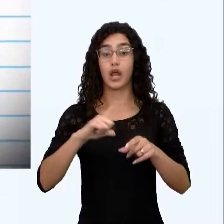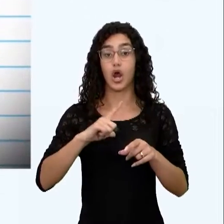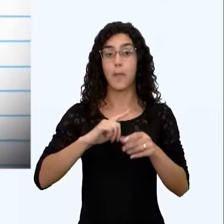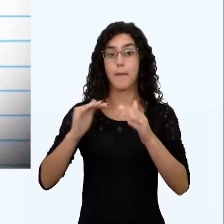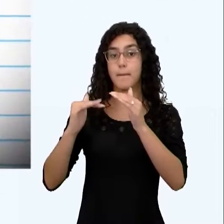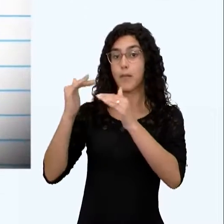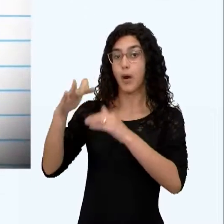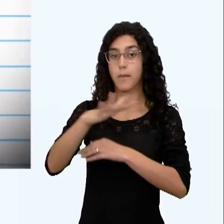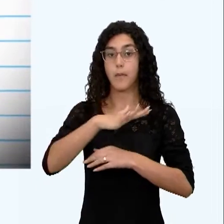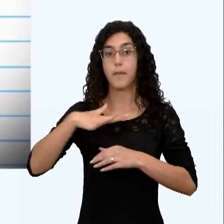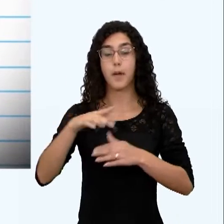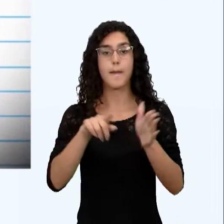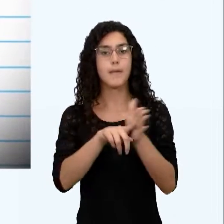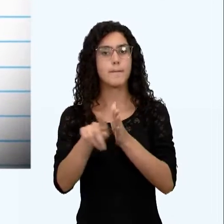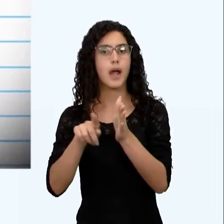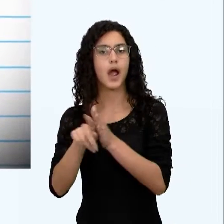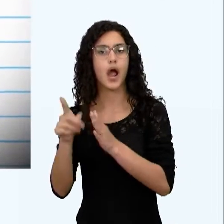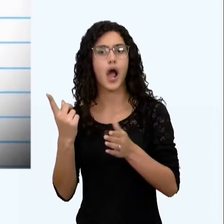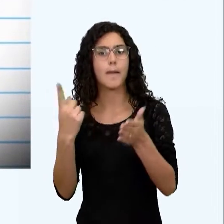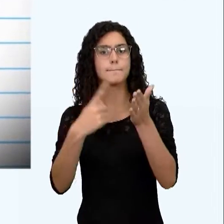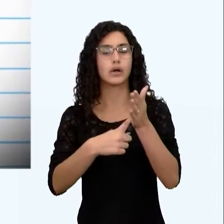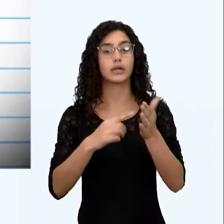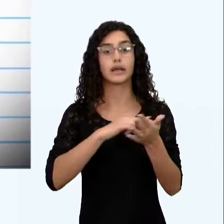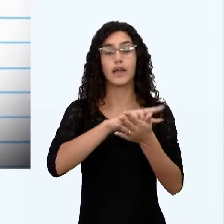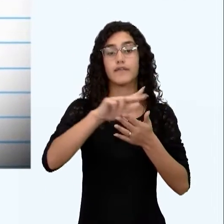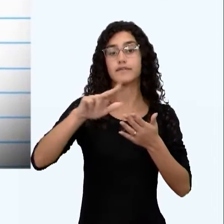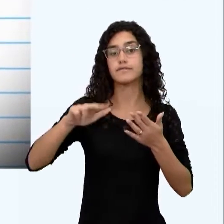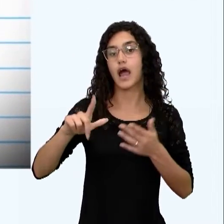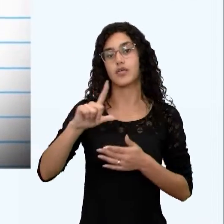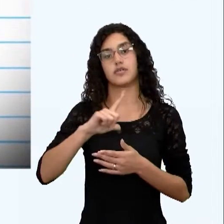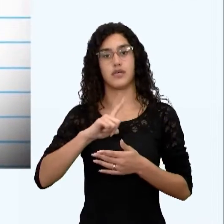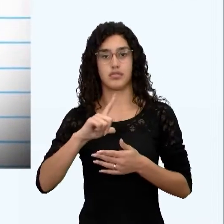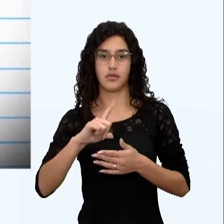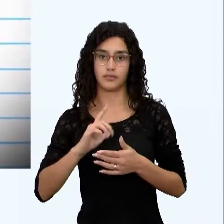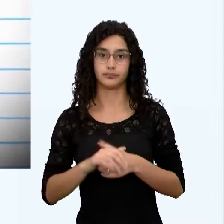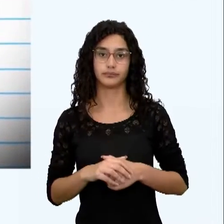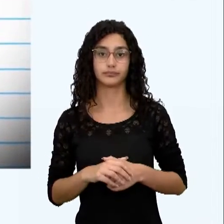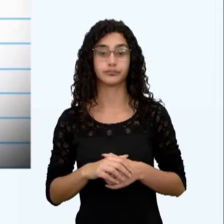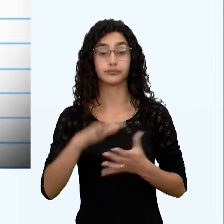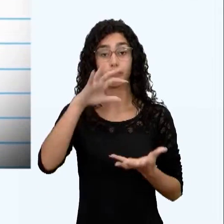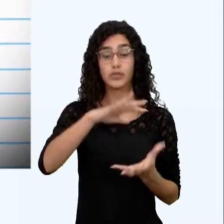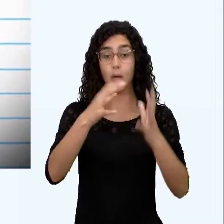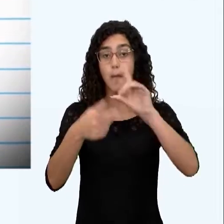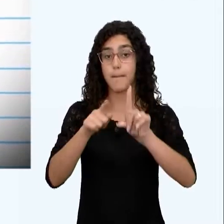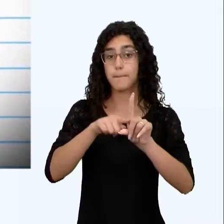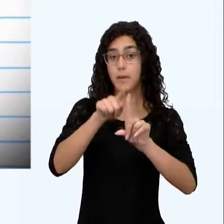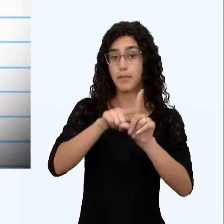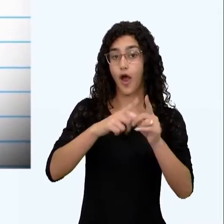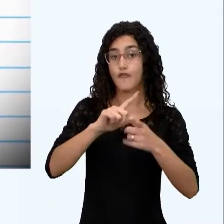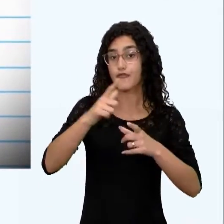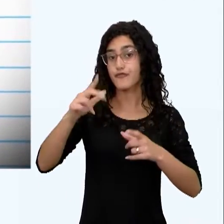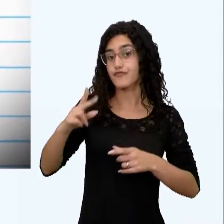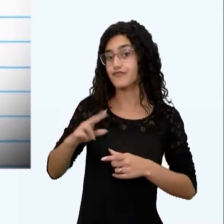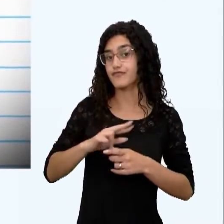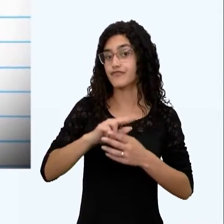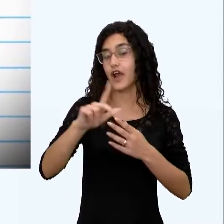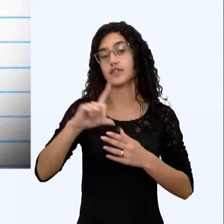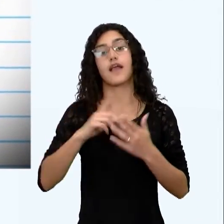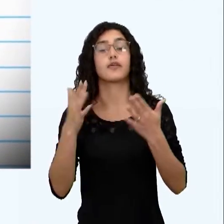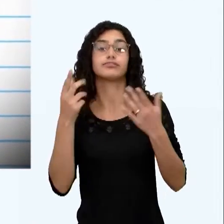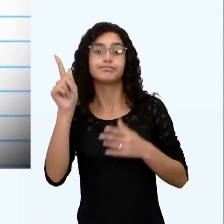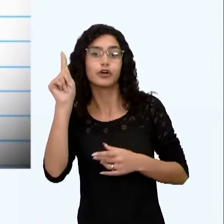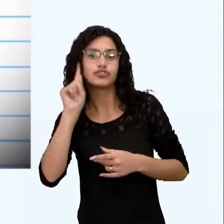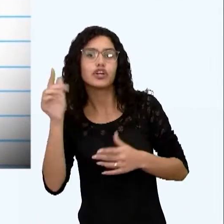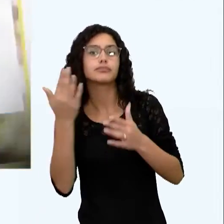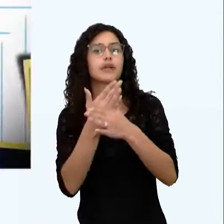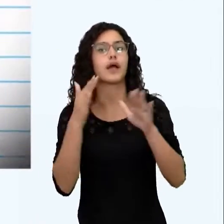meio ambiente, pesquisas indicam que eles liberam diversos gases que agravam o efeito estufa. Além do mais, são finitos, ou seja, um dia irão acabar.